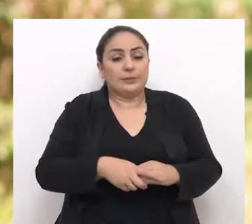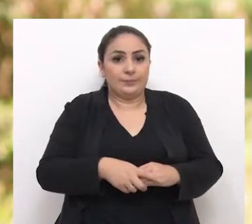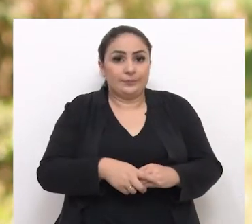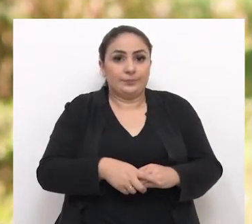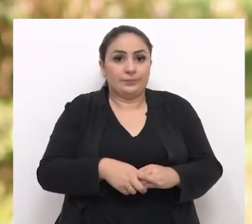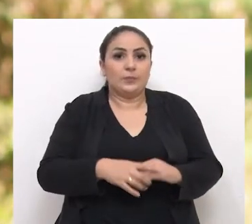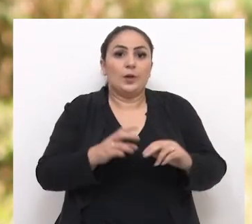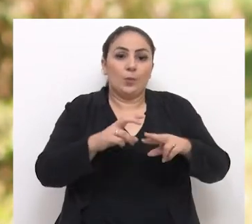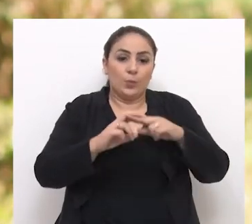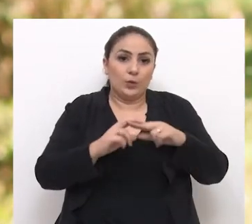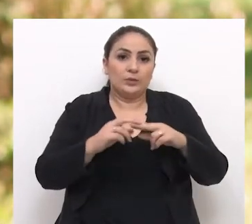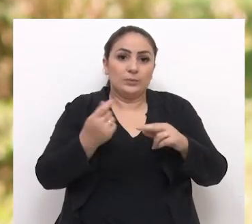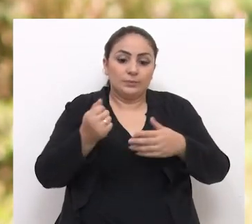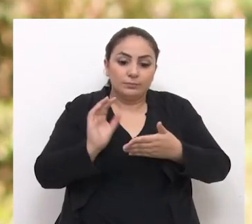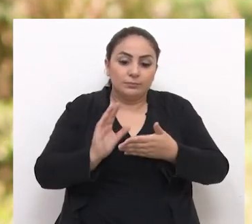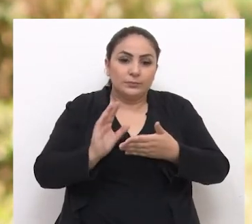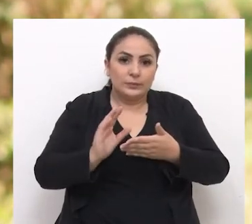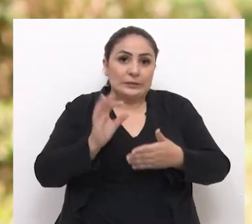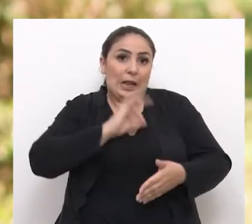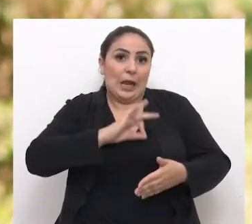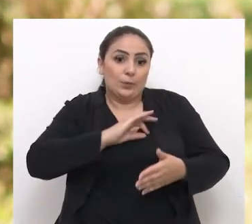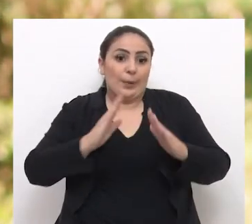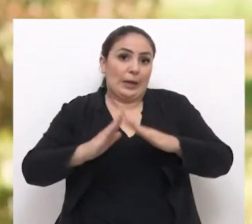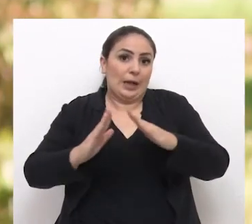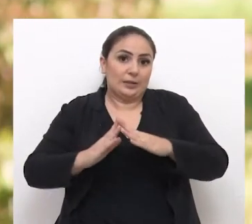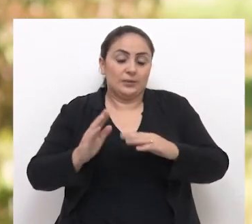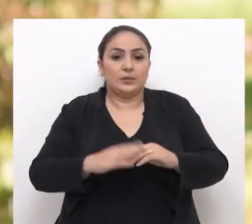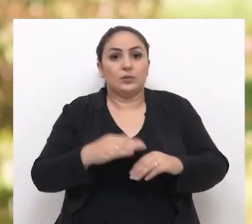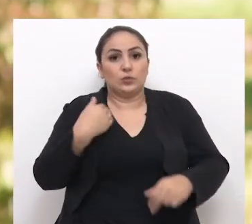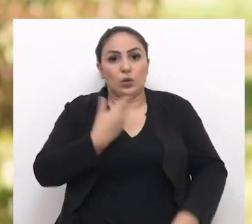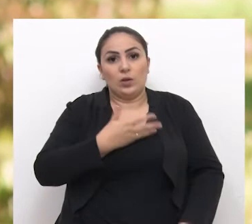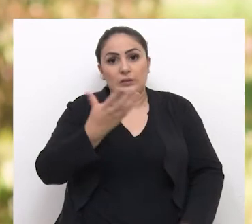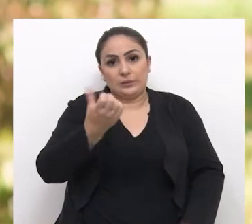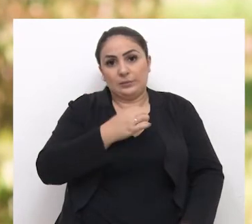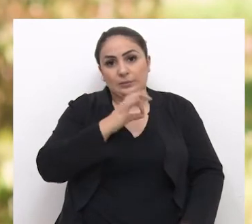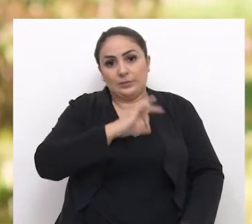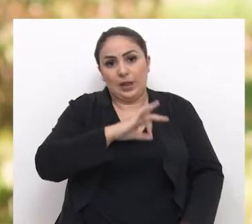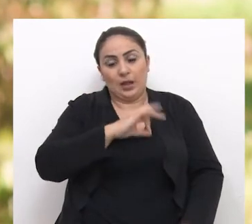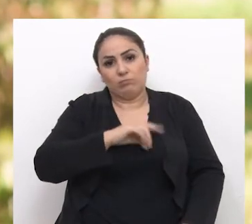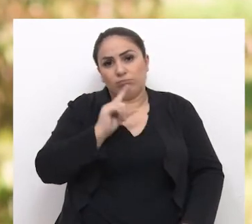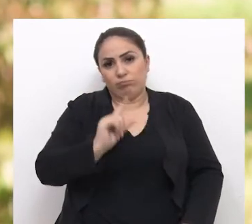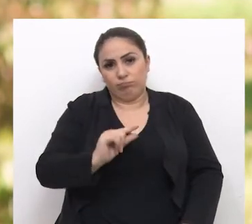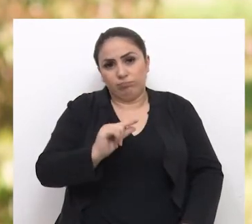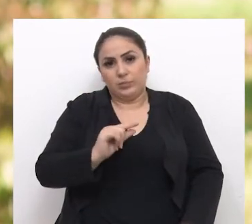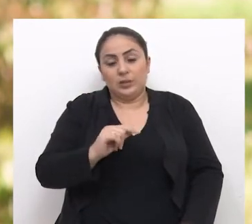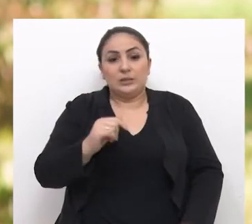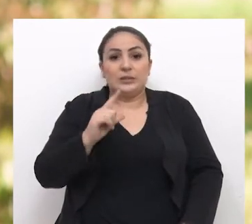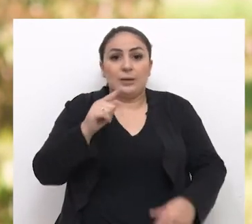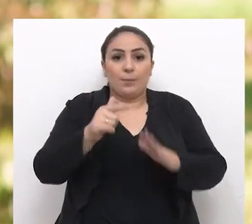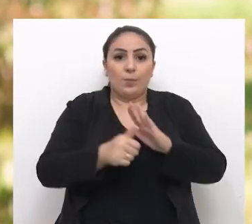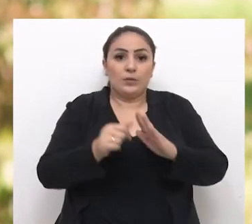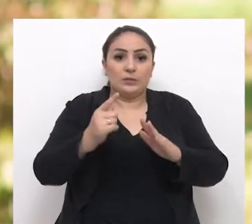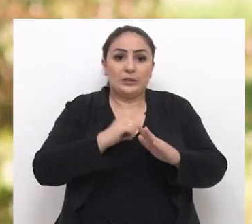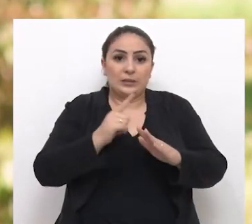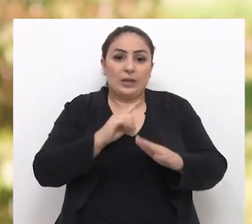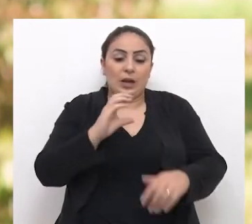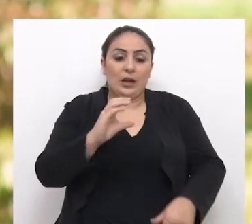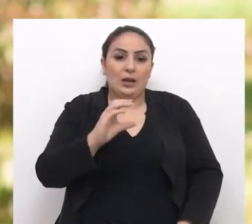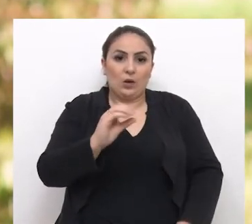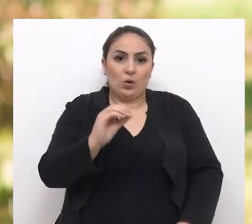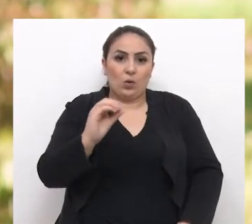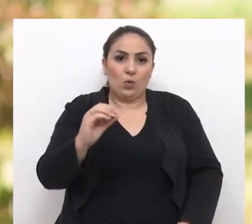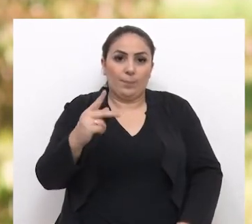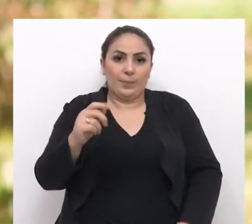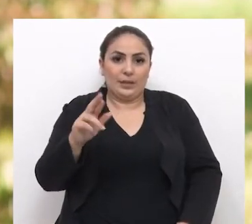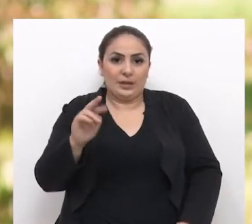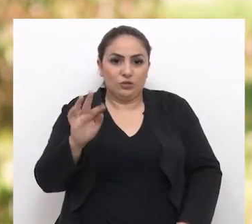nós, para nós levar a renda para casa. Hoje nós estamos morrendo à míngua, né? Porque depois que nós viremos